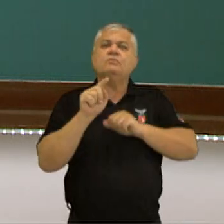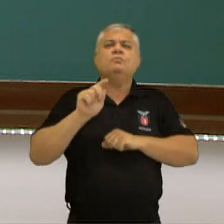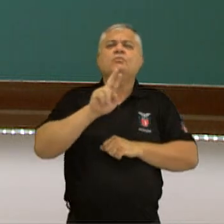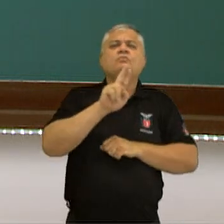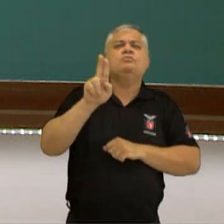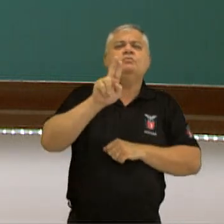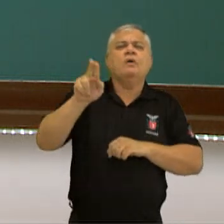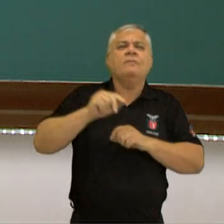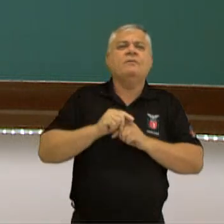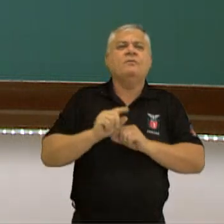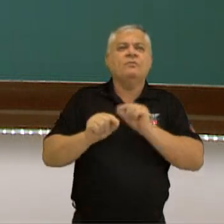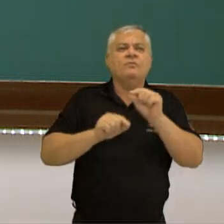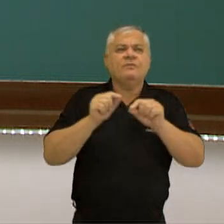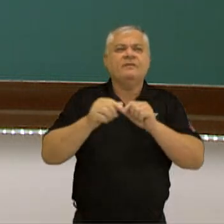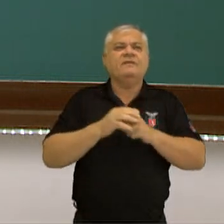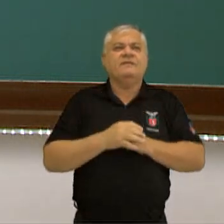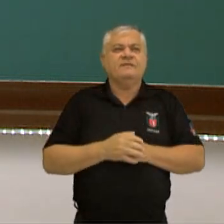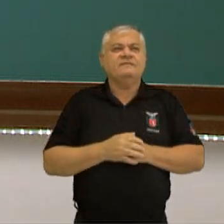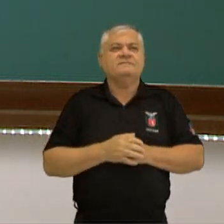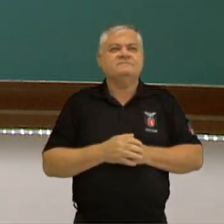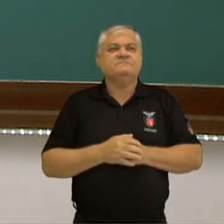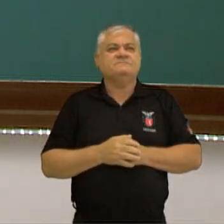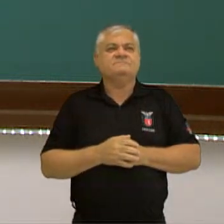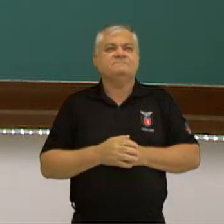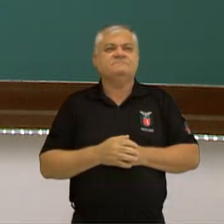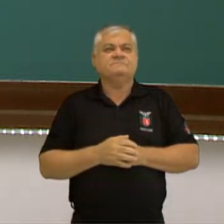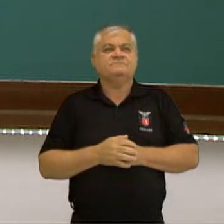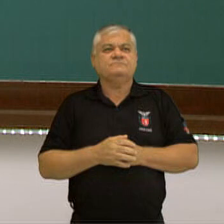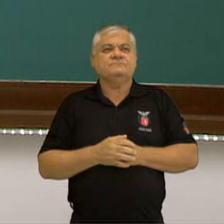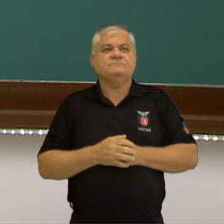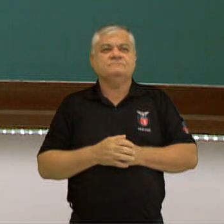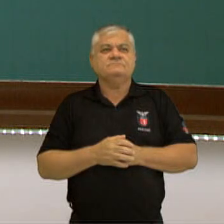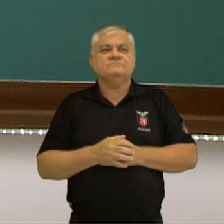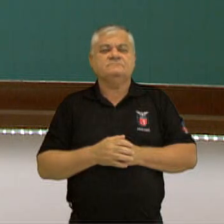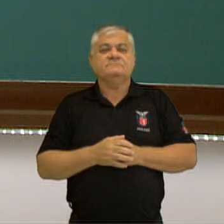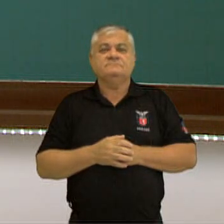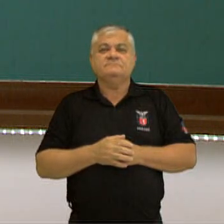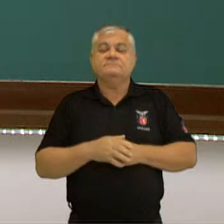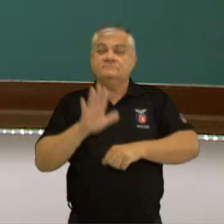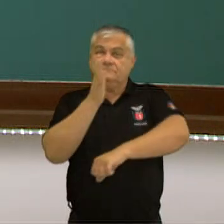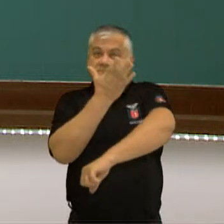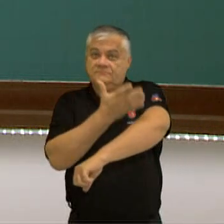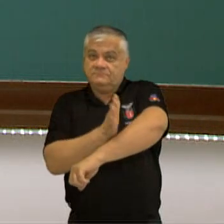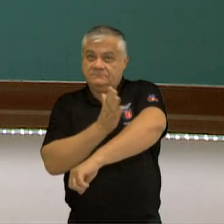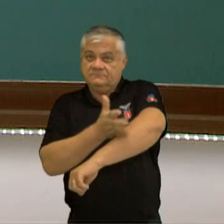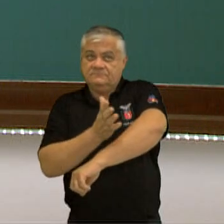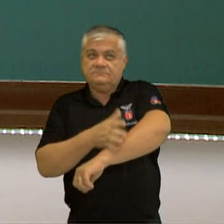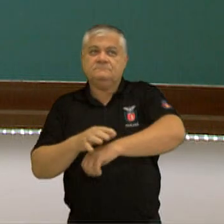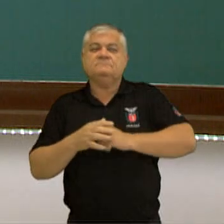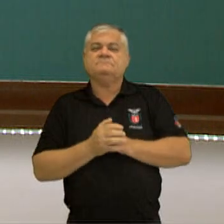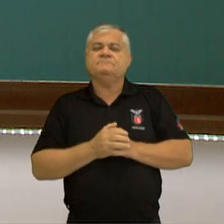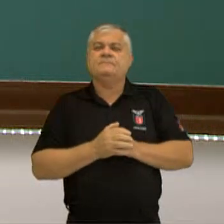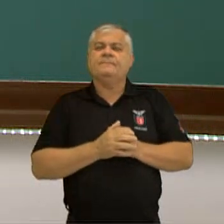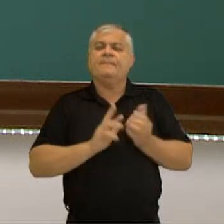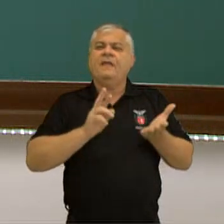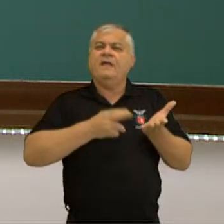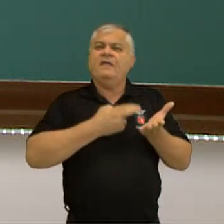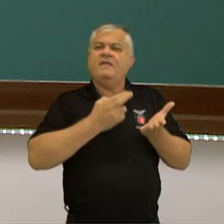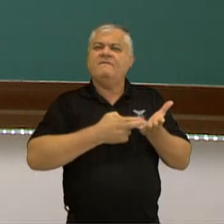de equidise, né? Só para ilustrar para vocês ali. Beleza, então num exercício ali, gente. A revista